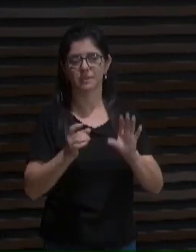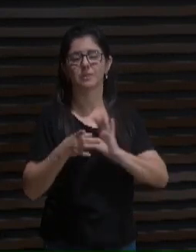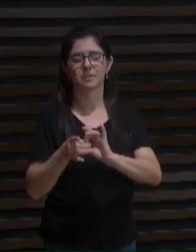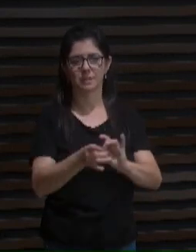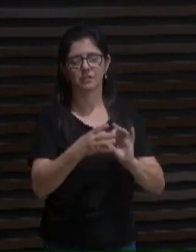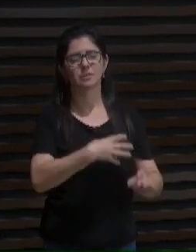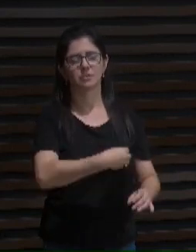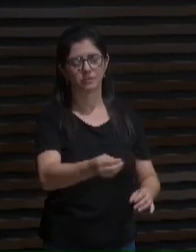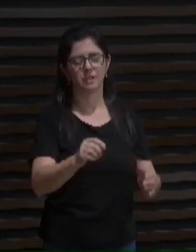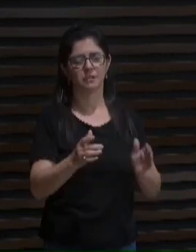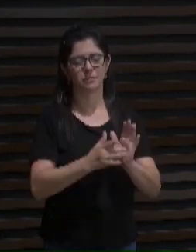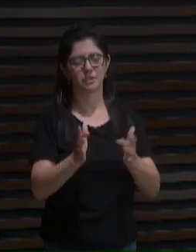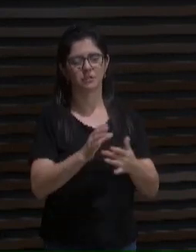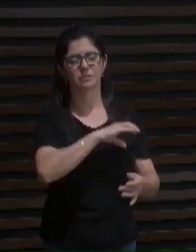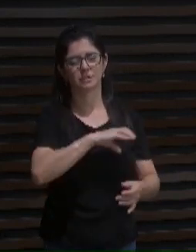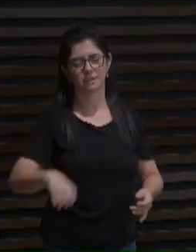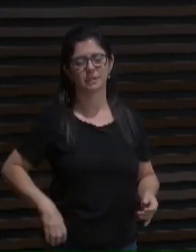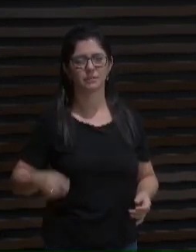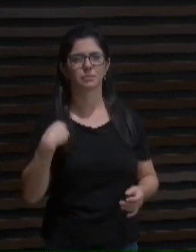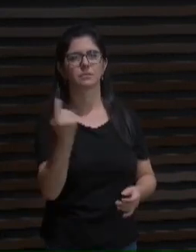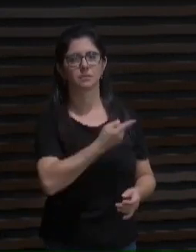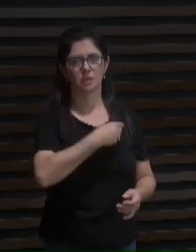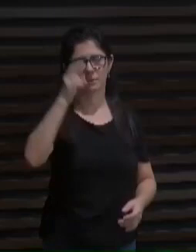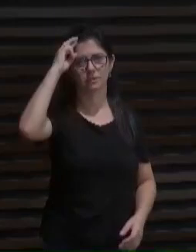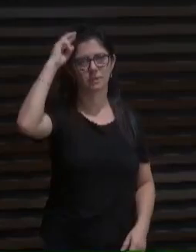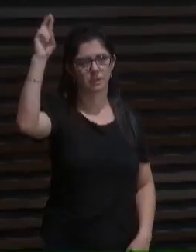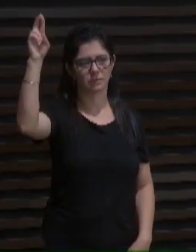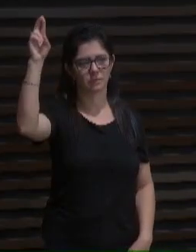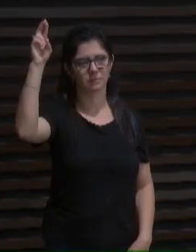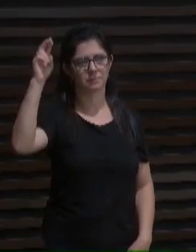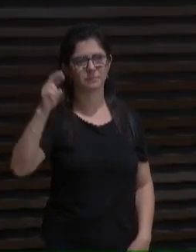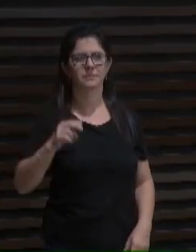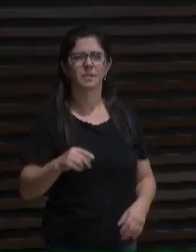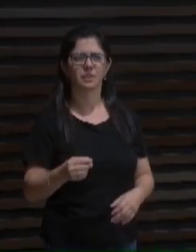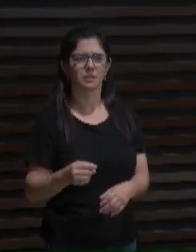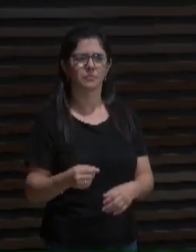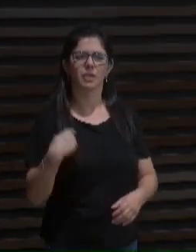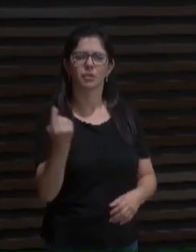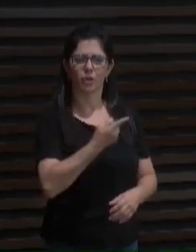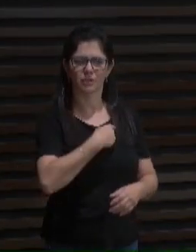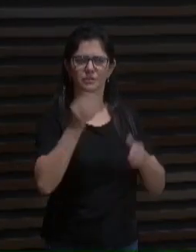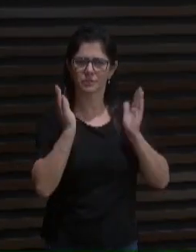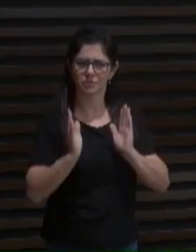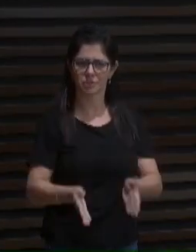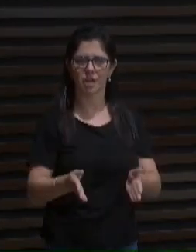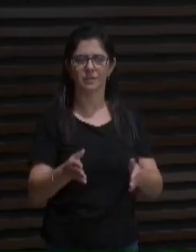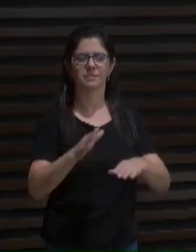Filho Jesus Cristo, nosso Senhor. Meu irmão, nós fomos chamados para